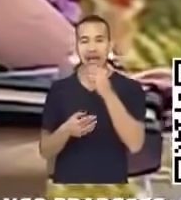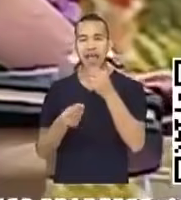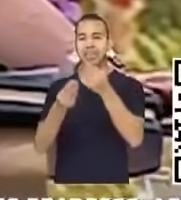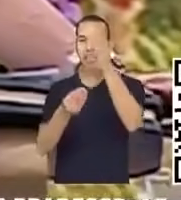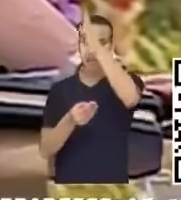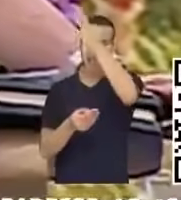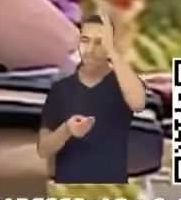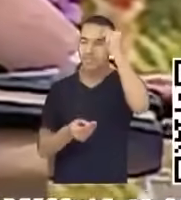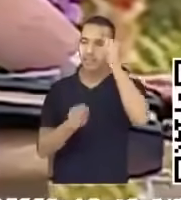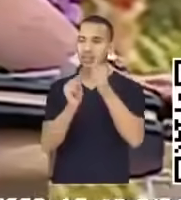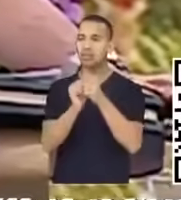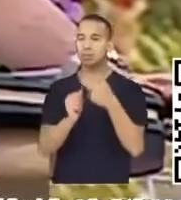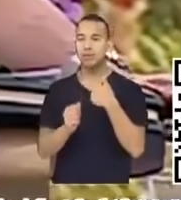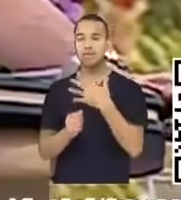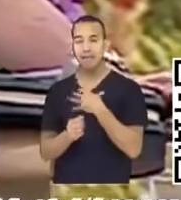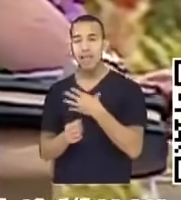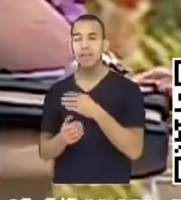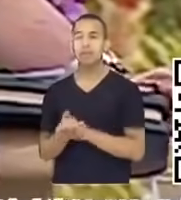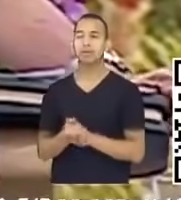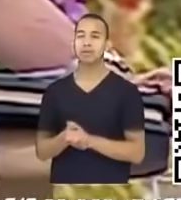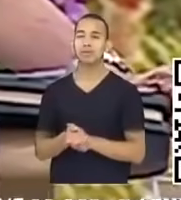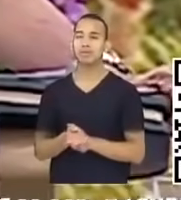refrigerante junto com meu filho